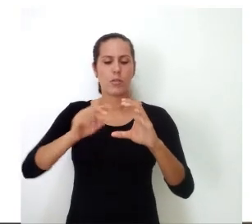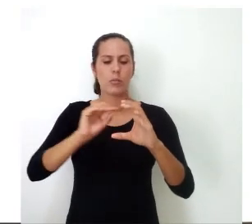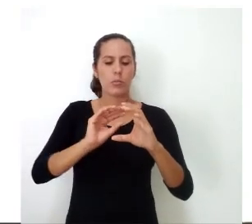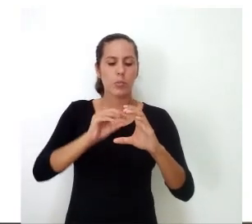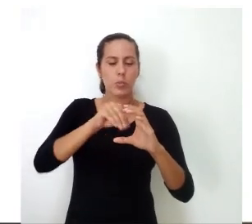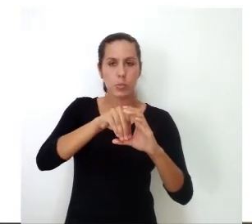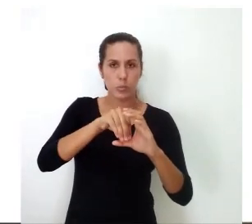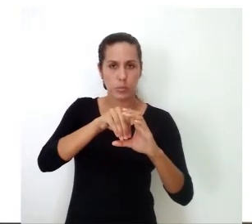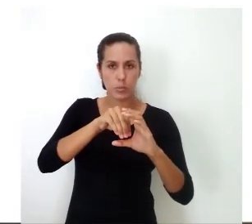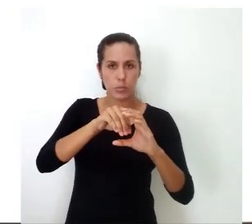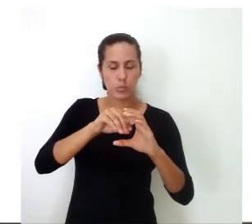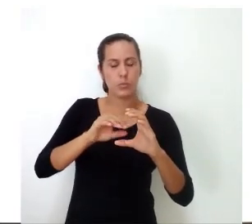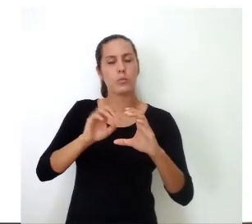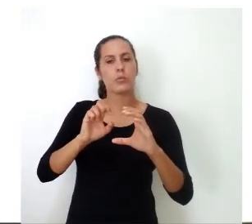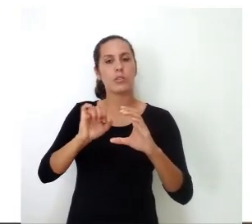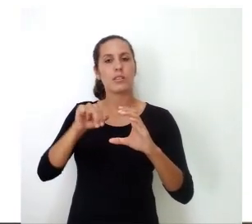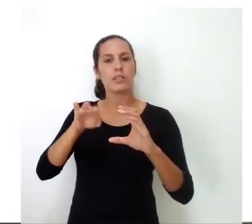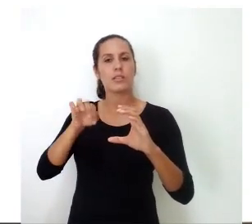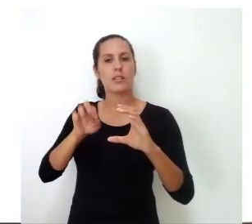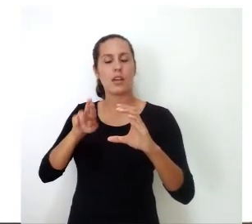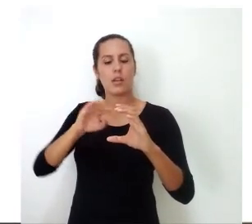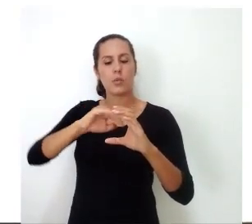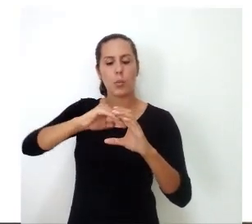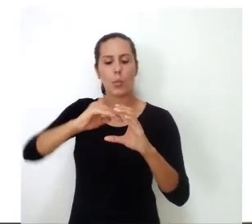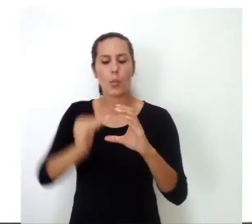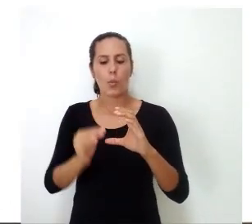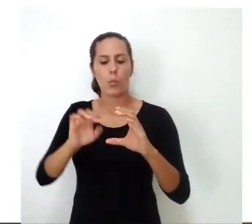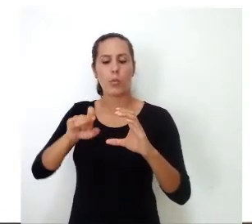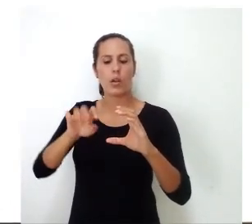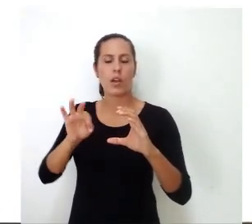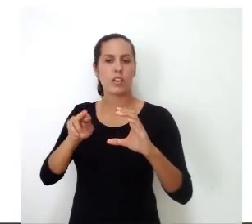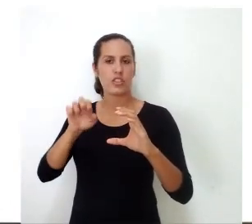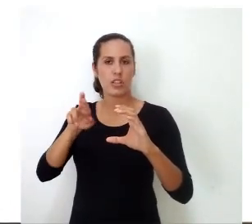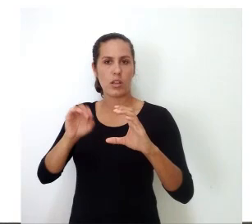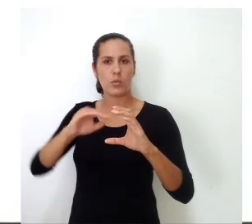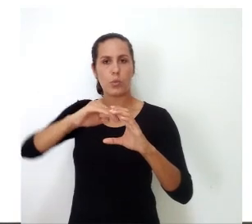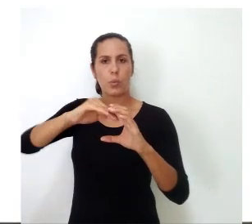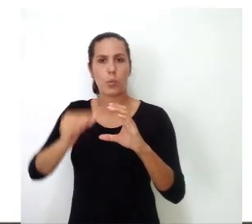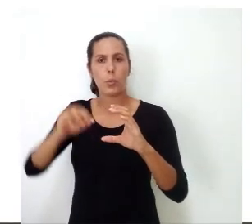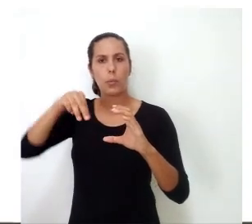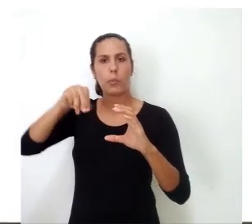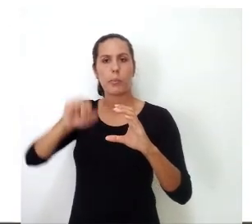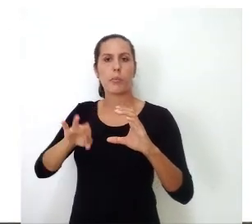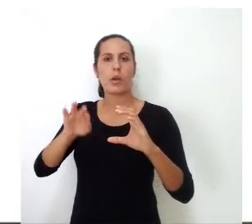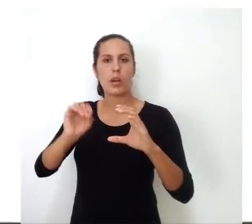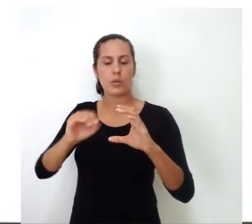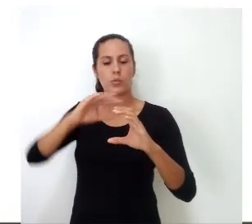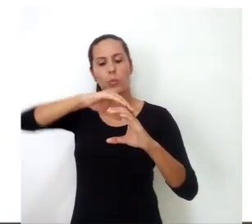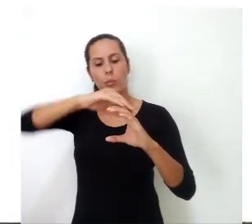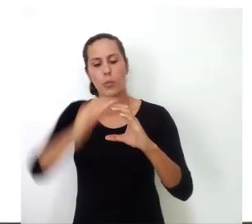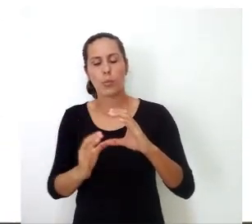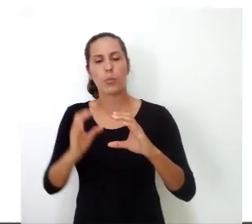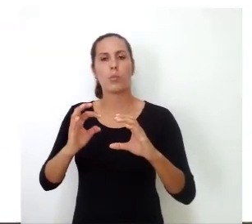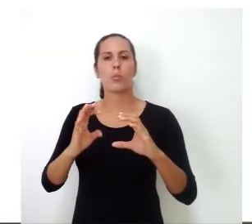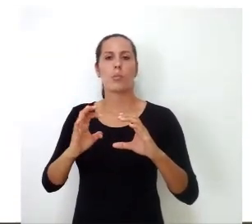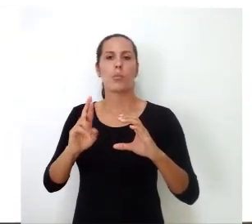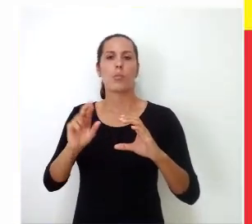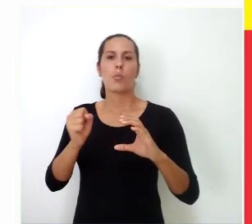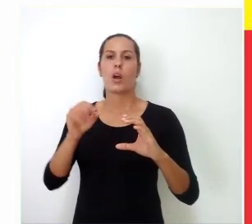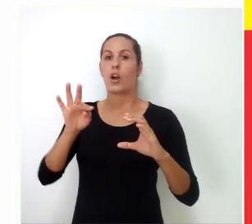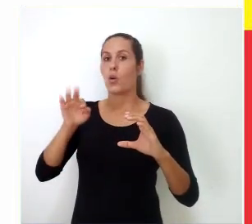núcleo externo, manto e crosta. Certo, sexto ano? Vamos lá. Próxima